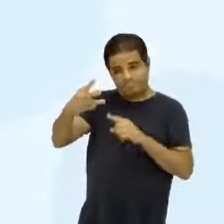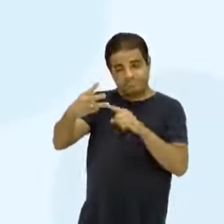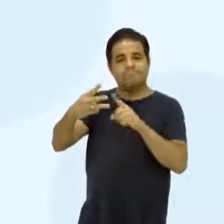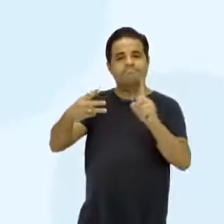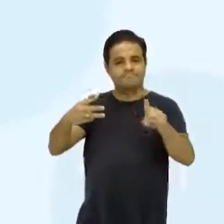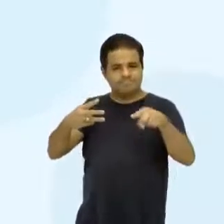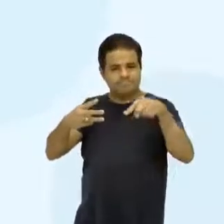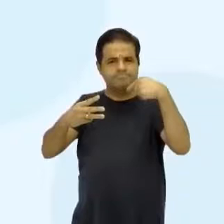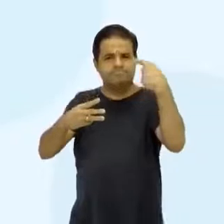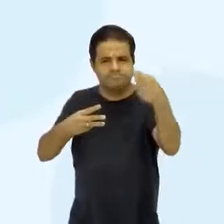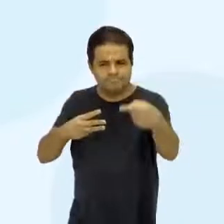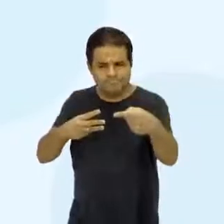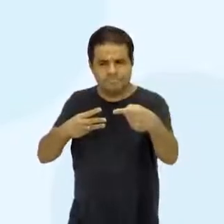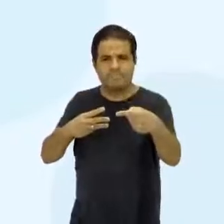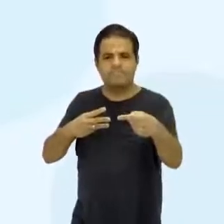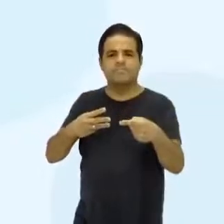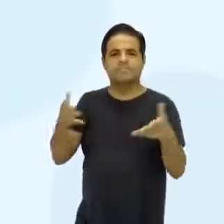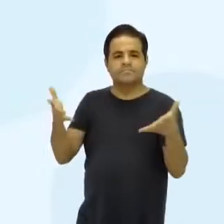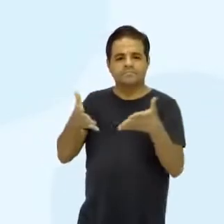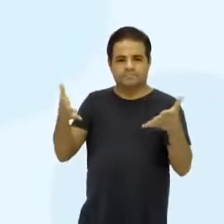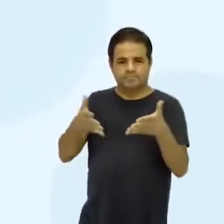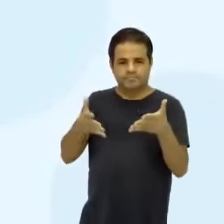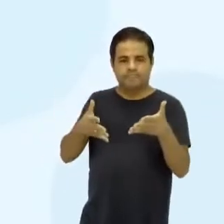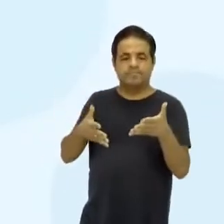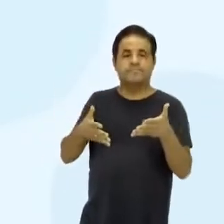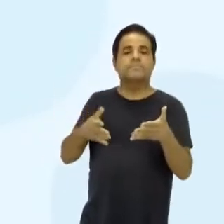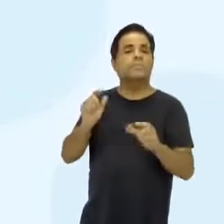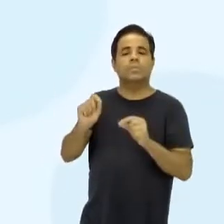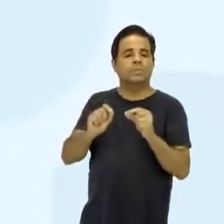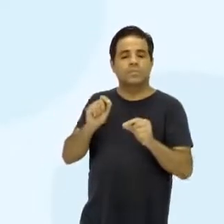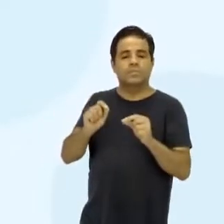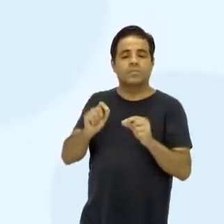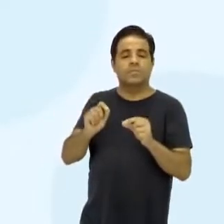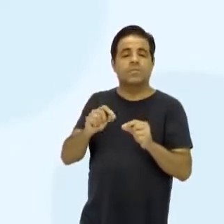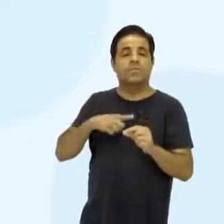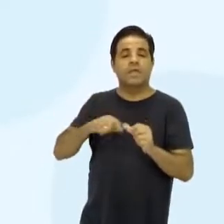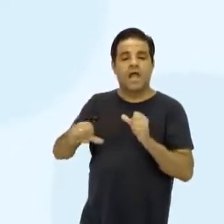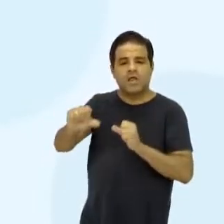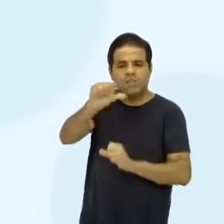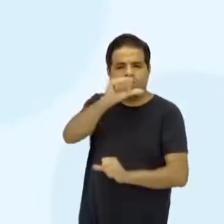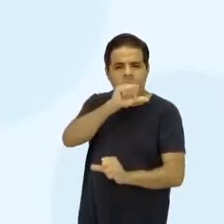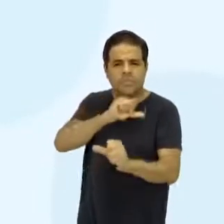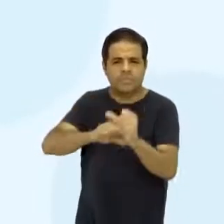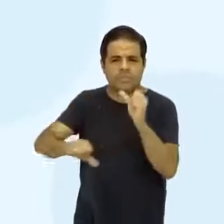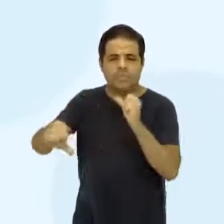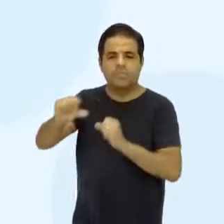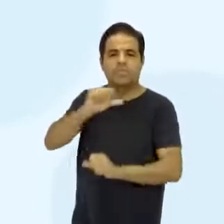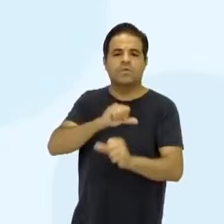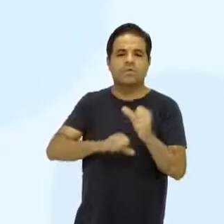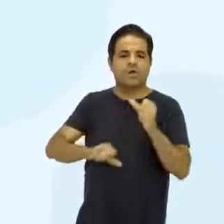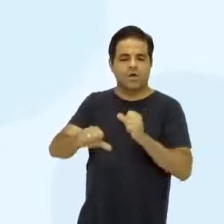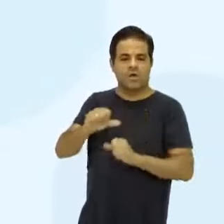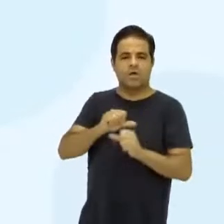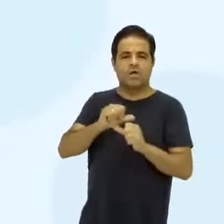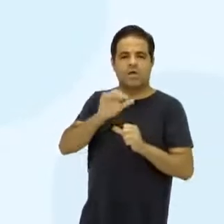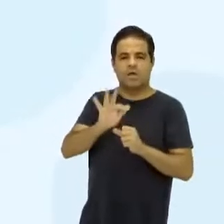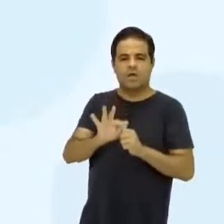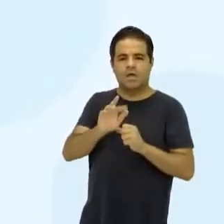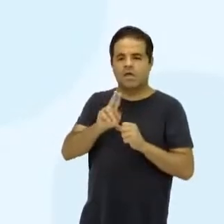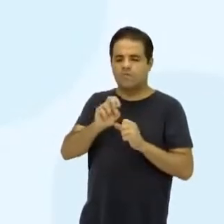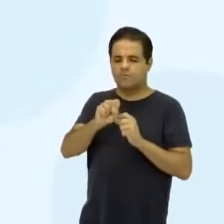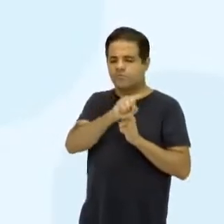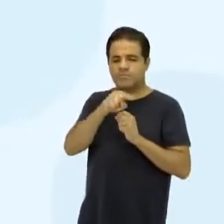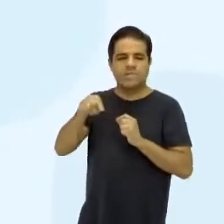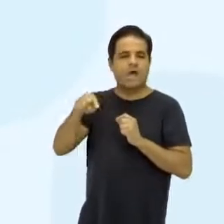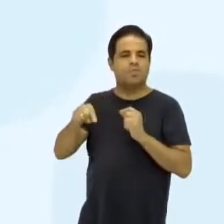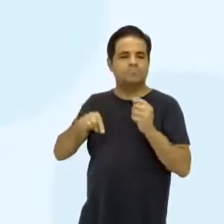nós, Mafezinha, esse é o momento mais bacana de todos, onde há a troca. Onde há a fusão.